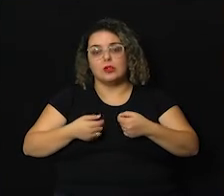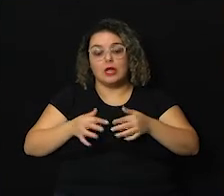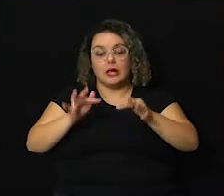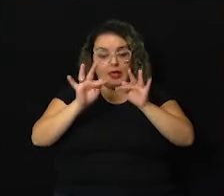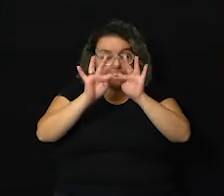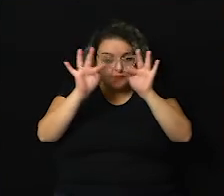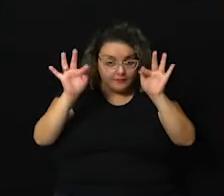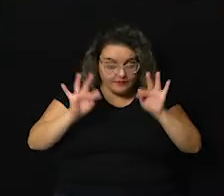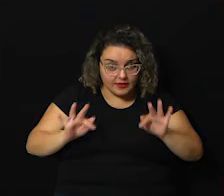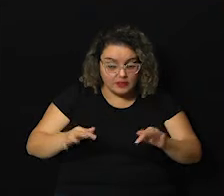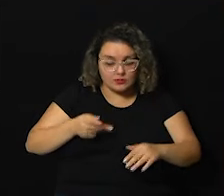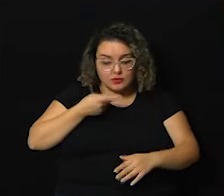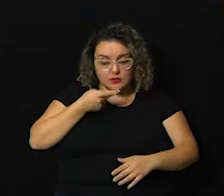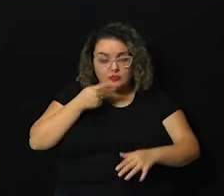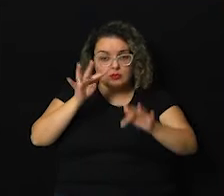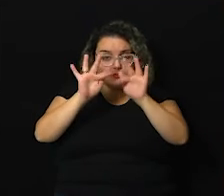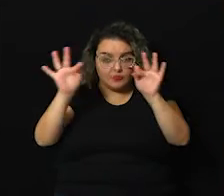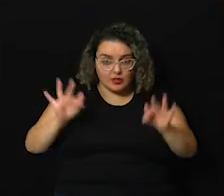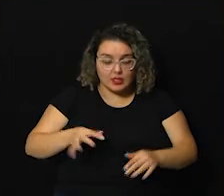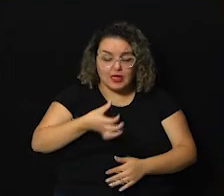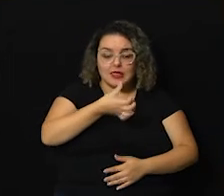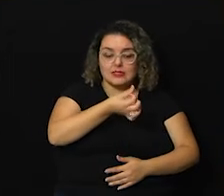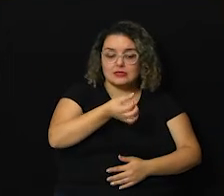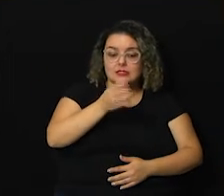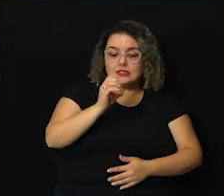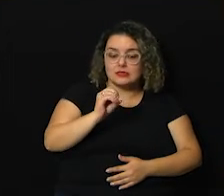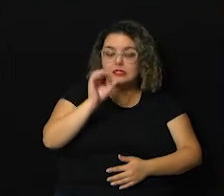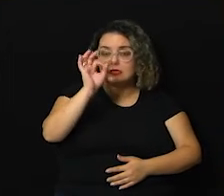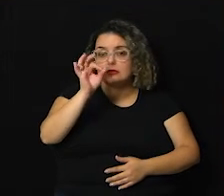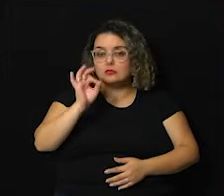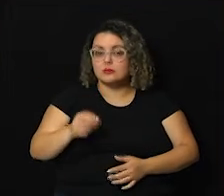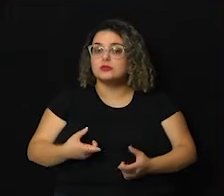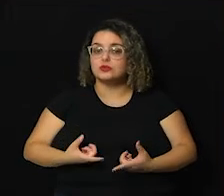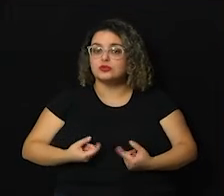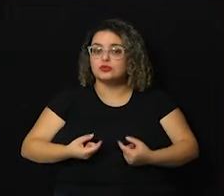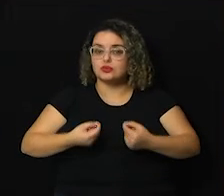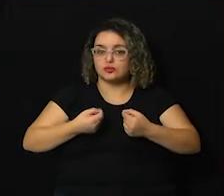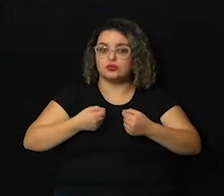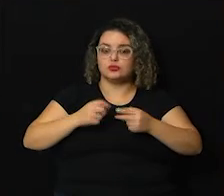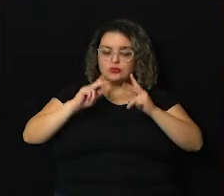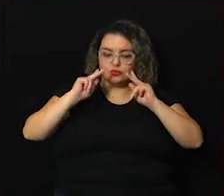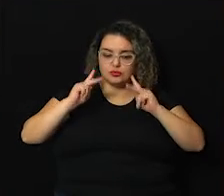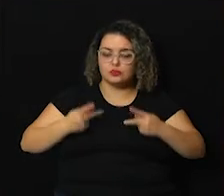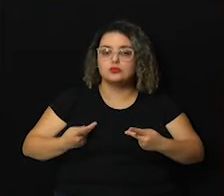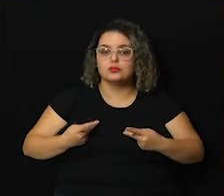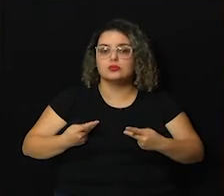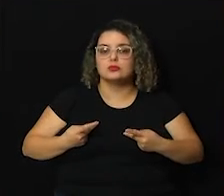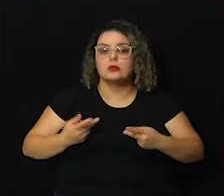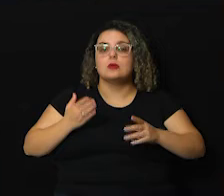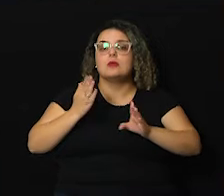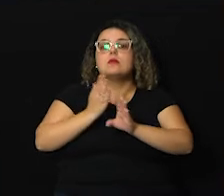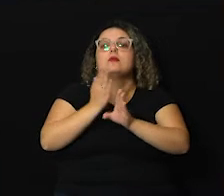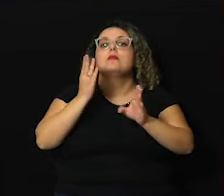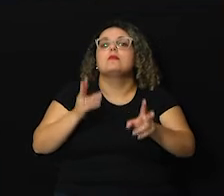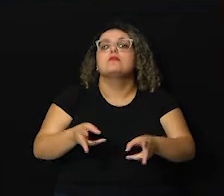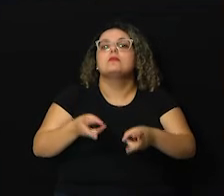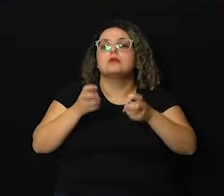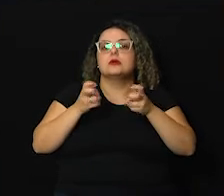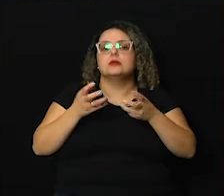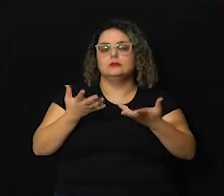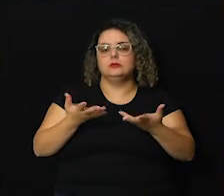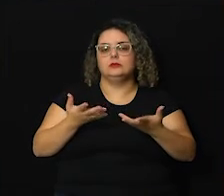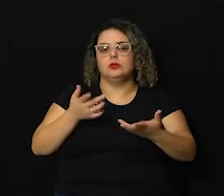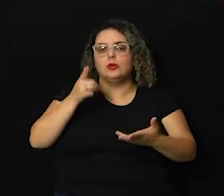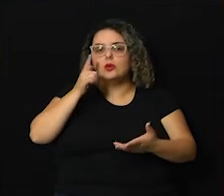digo felizmente porque 60% dos cânceres que acometem o ser humano são rastreáveis. O